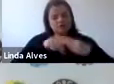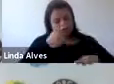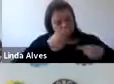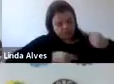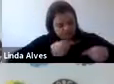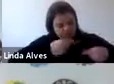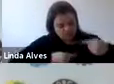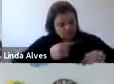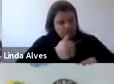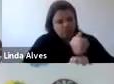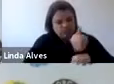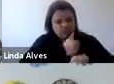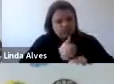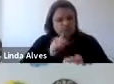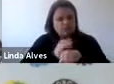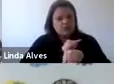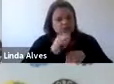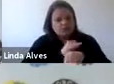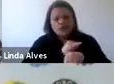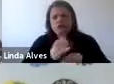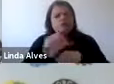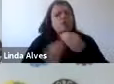representantes e ver quais são as estratégias, é isso?